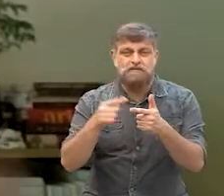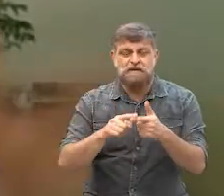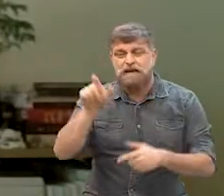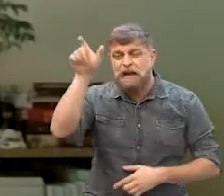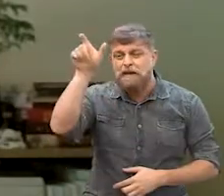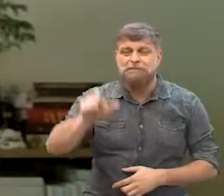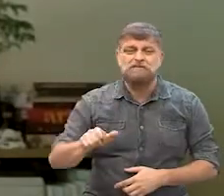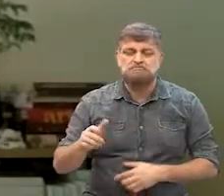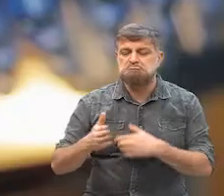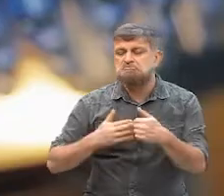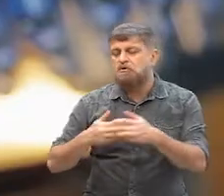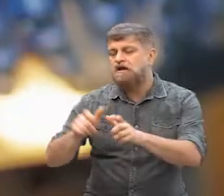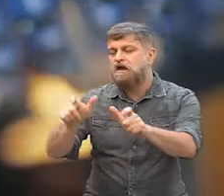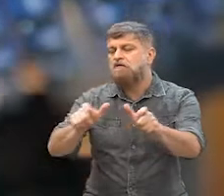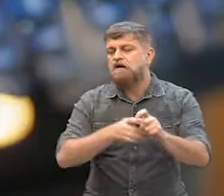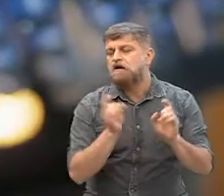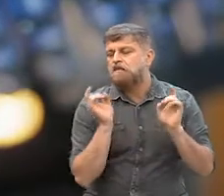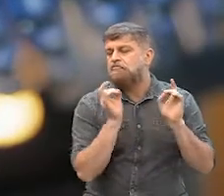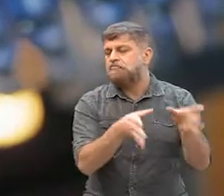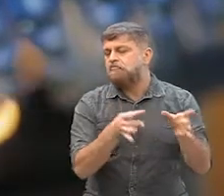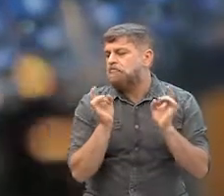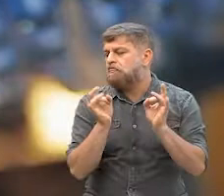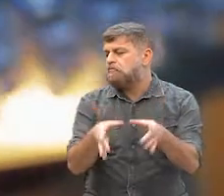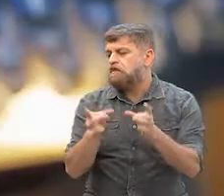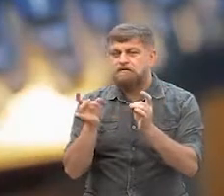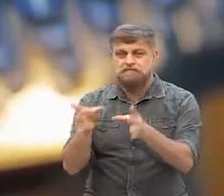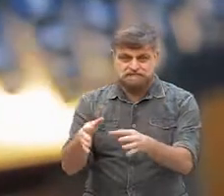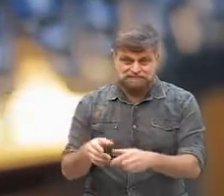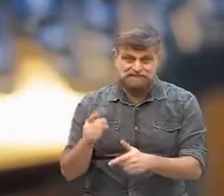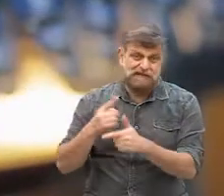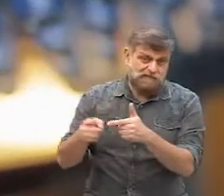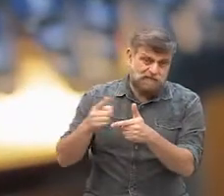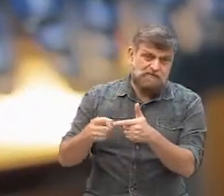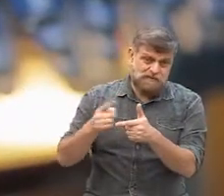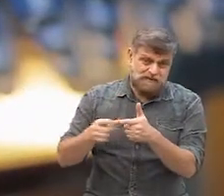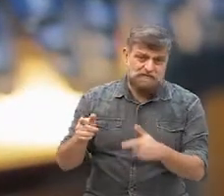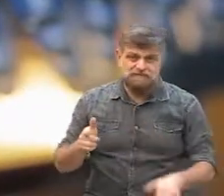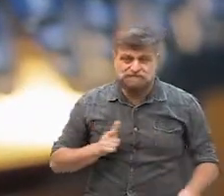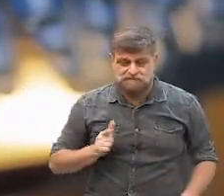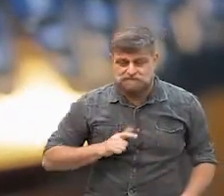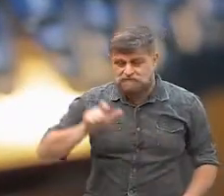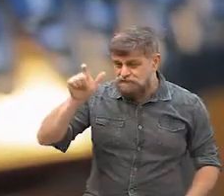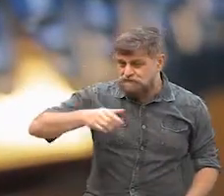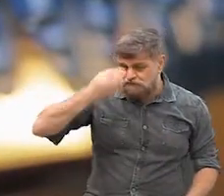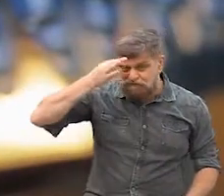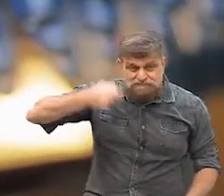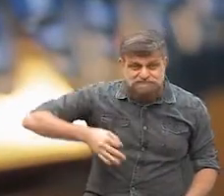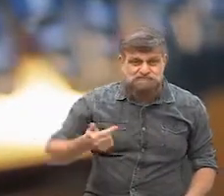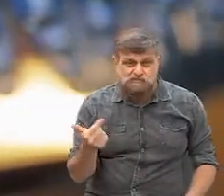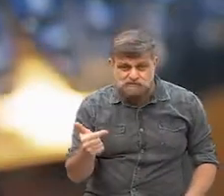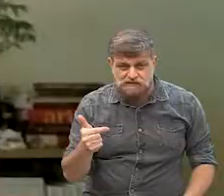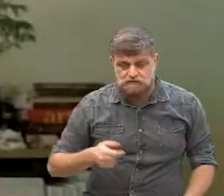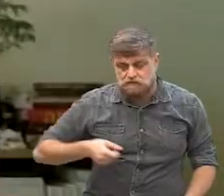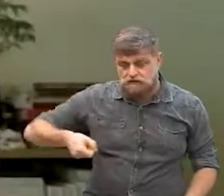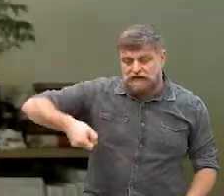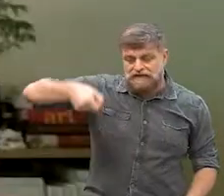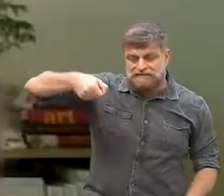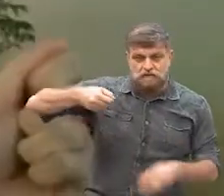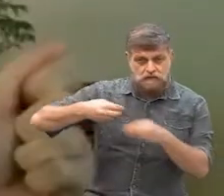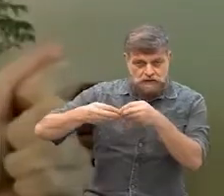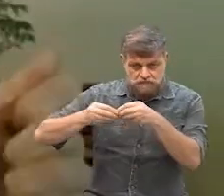você descartar na via pública. Eu acho que esse é o maior problema. A sacolinha plástica, você mesmo na sua casa pode ver, é só